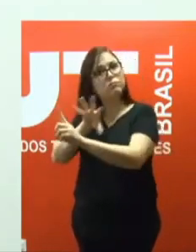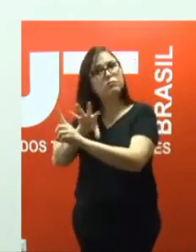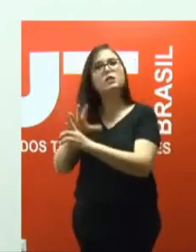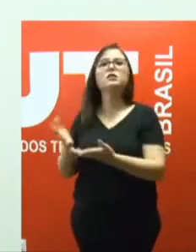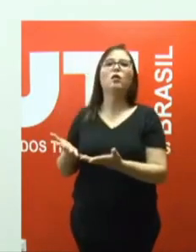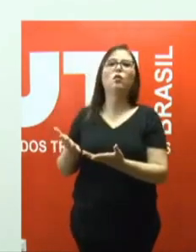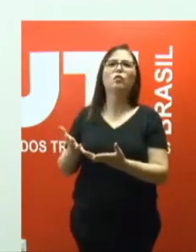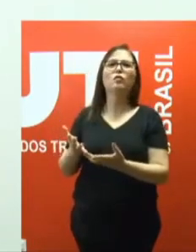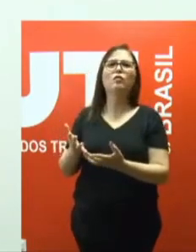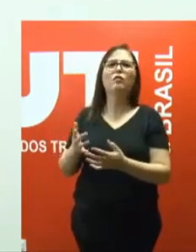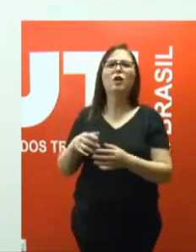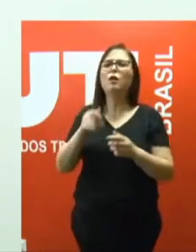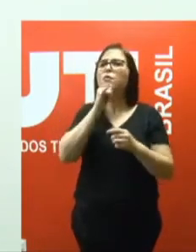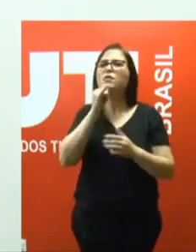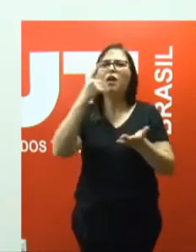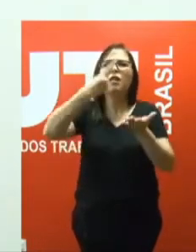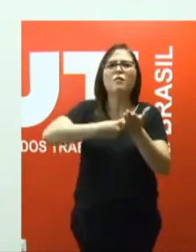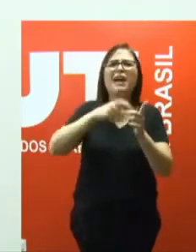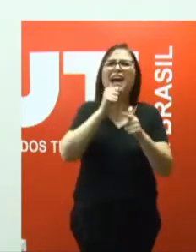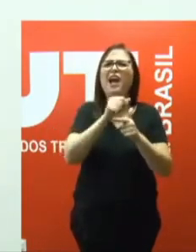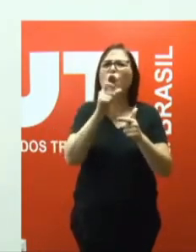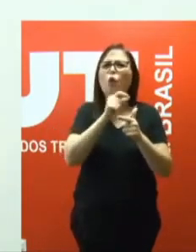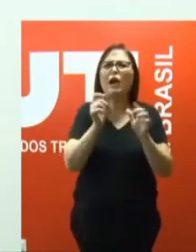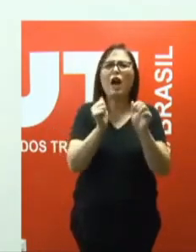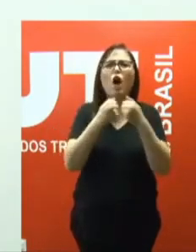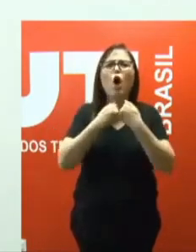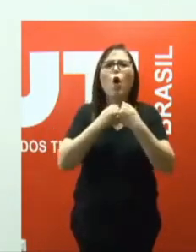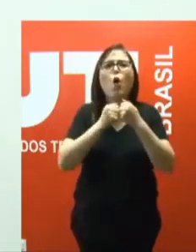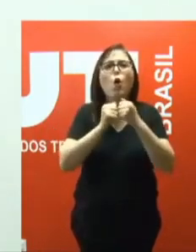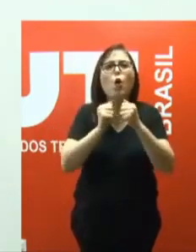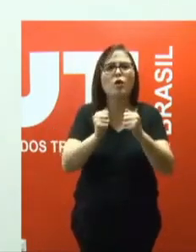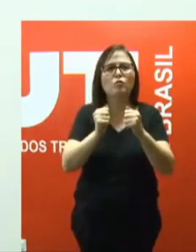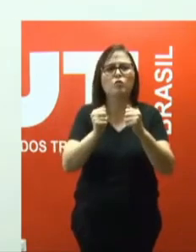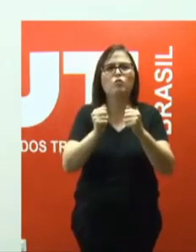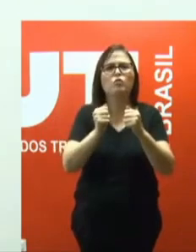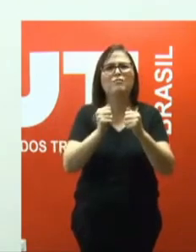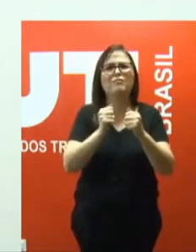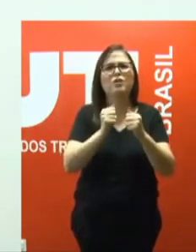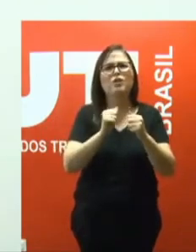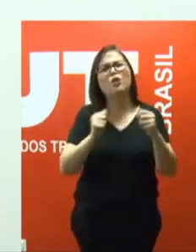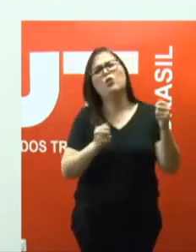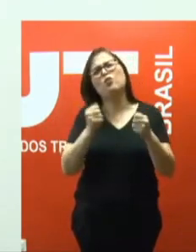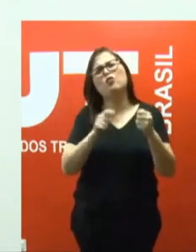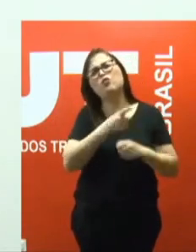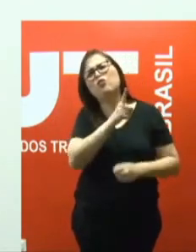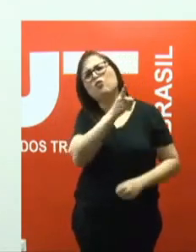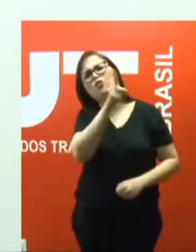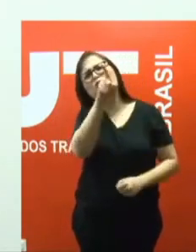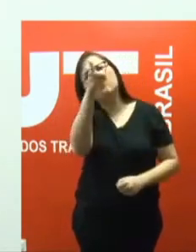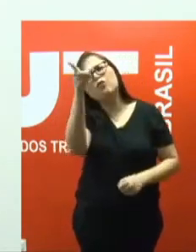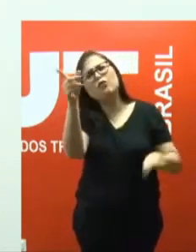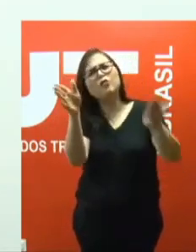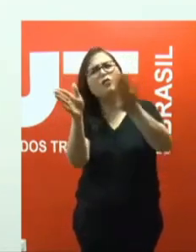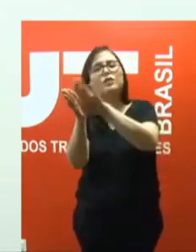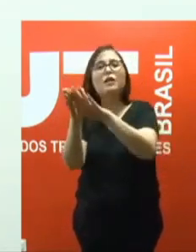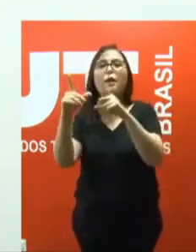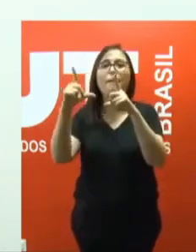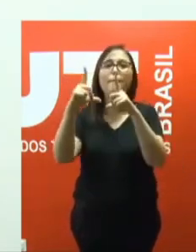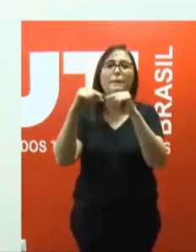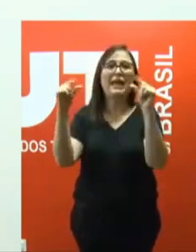de tentar alugar um ônibus, gastar uma fortuna para vir em Brasília, que às vezes não resulta em nada, se a gente